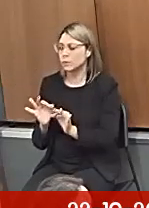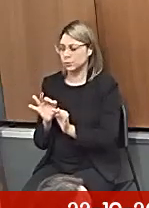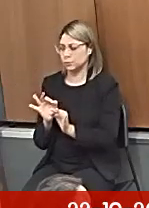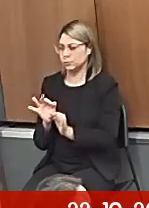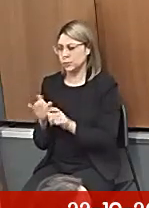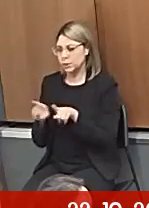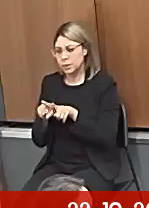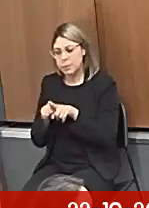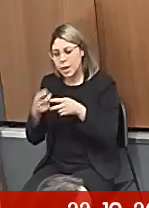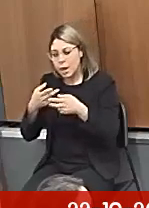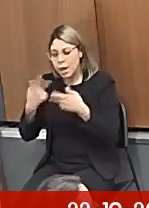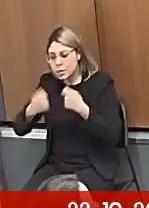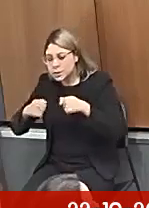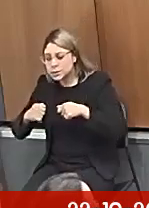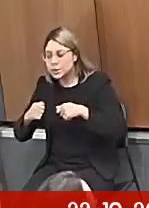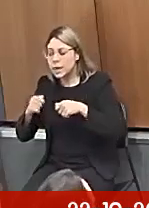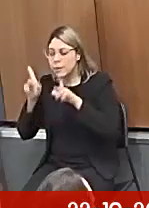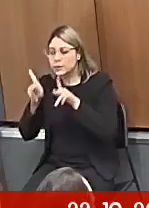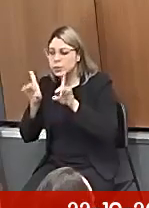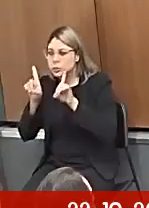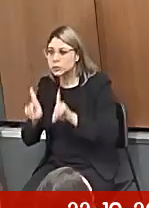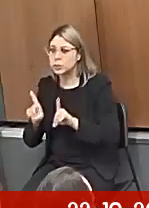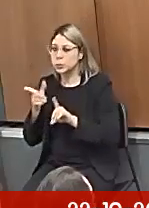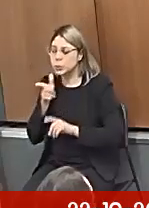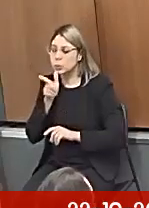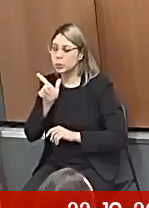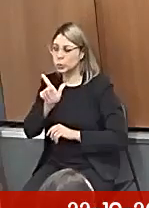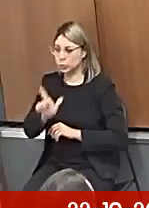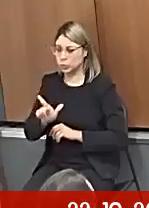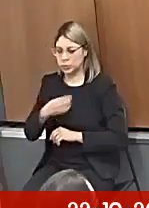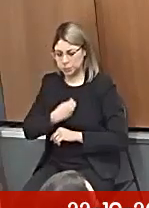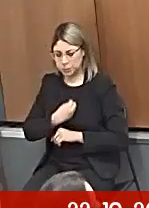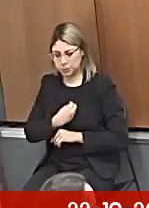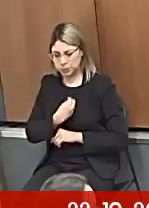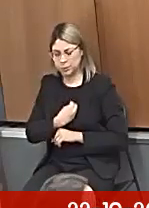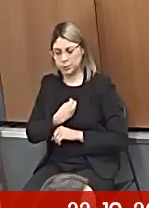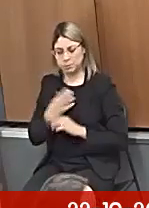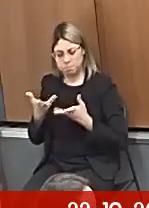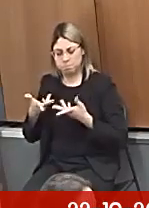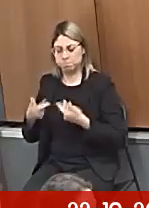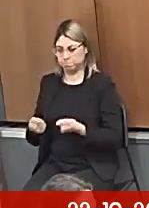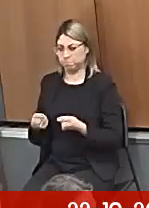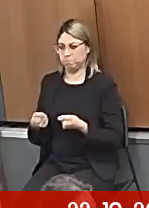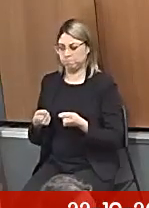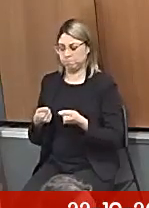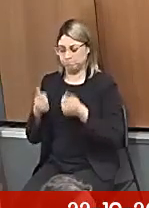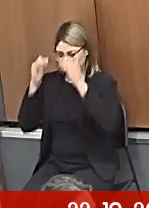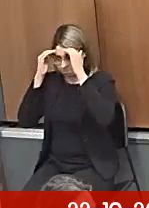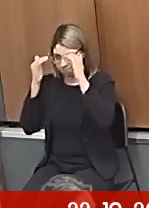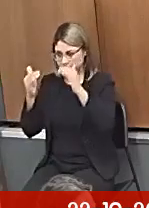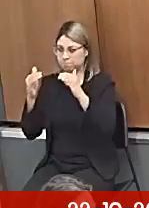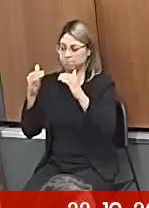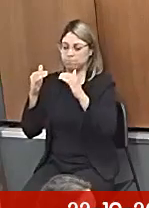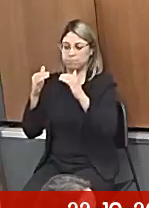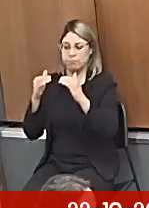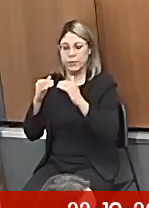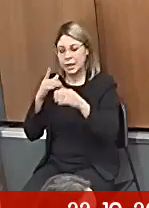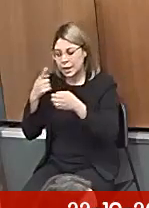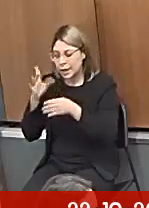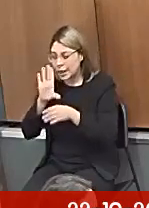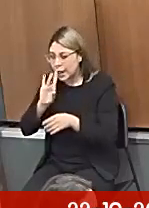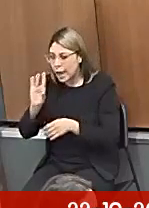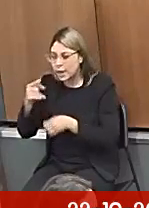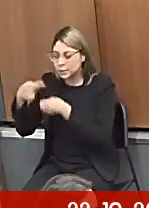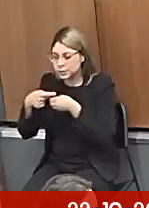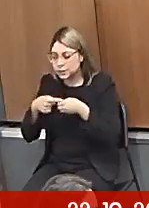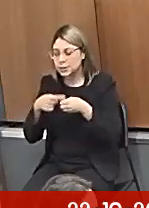que as pessoas com deficiência precisam para ter a sua participação plena e respeitada dentro de cada cidade,